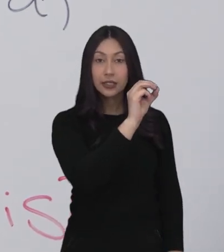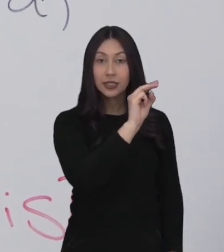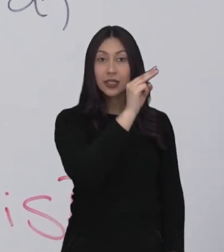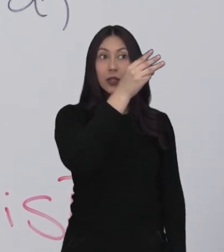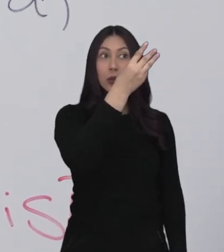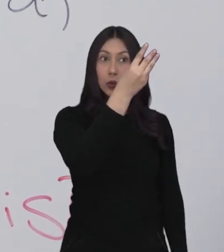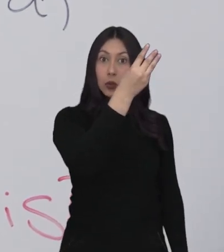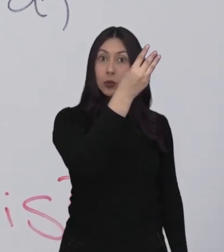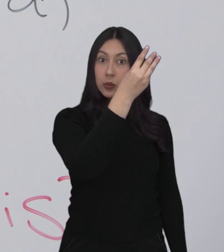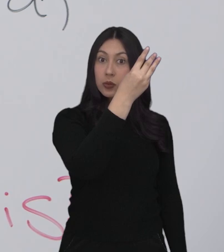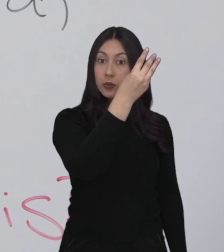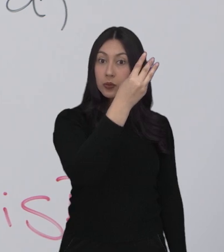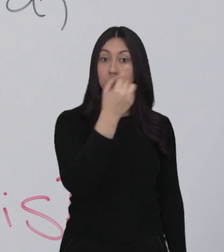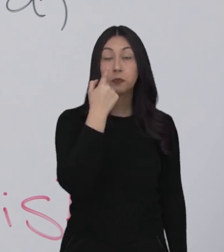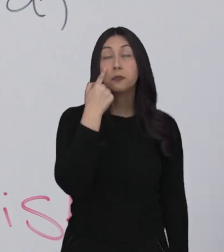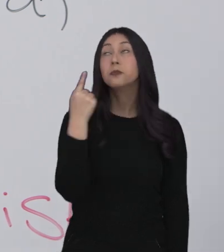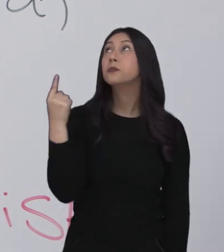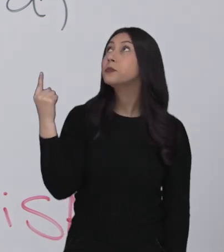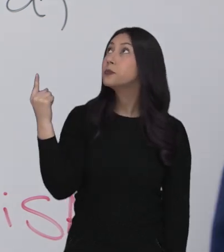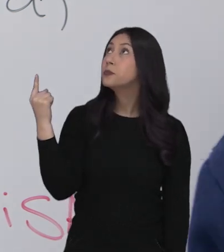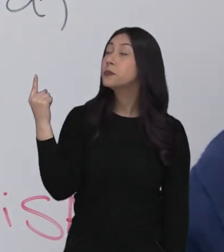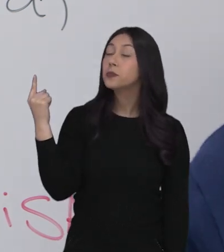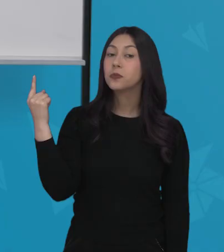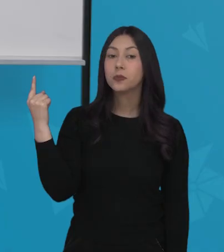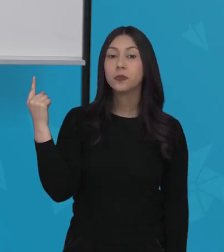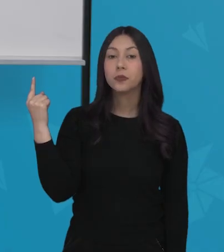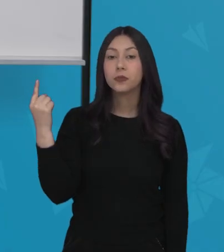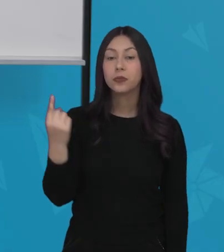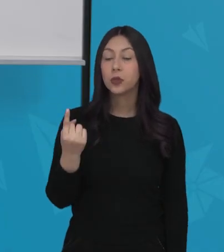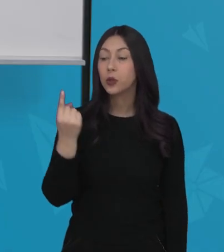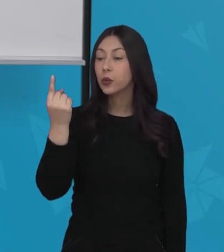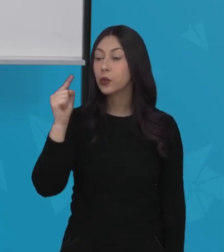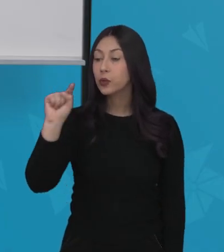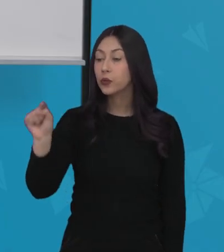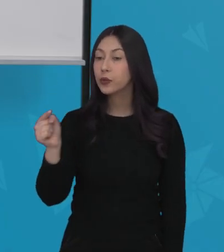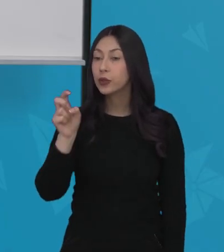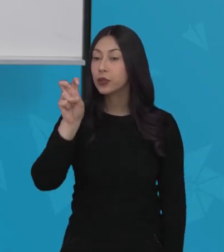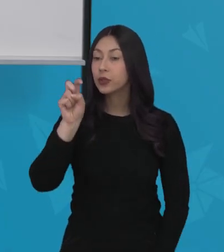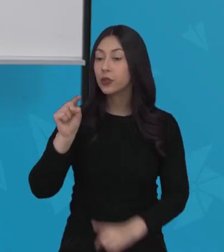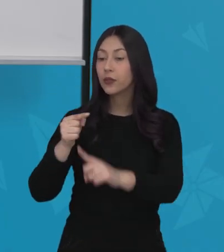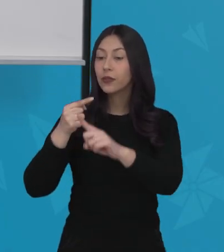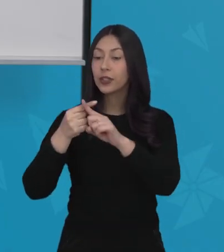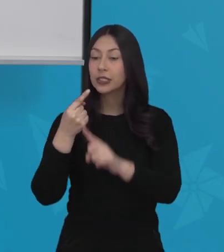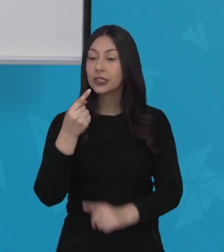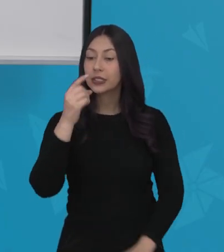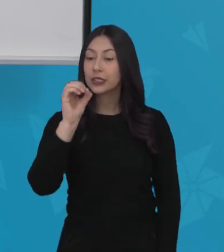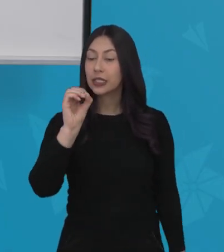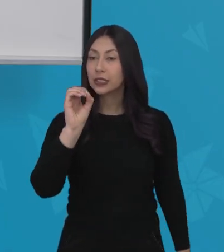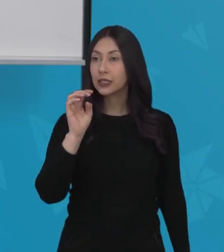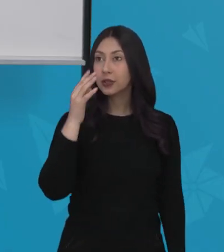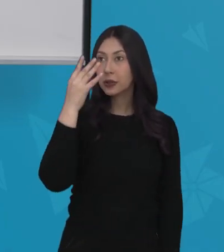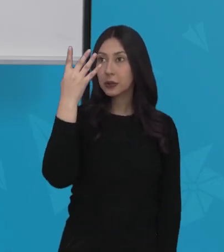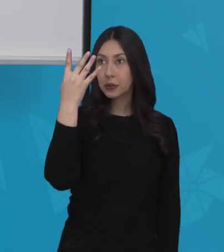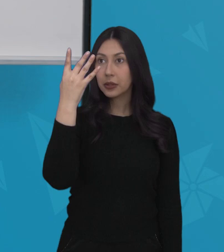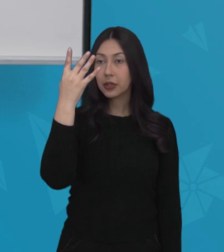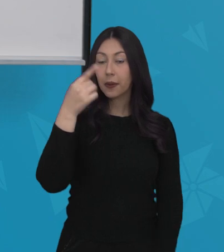cubo. Beleza? Então é esse o nosso exemplo. 1,5 vezes 10 elevado à